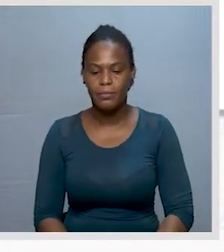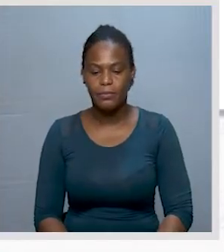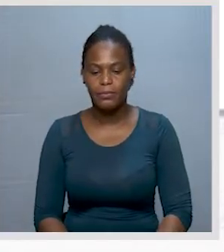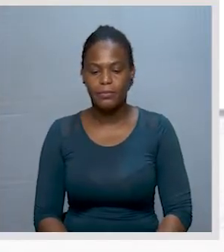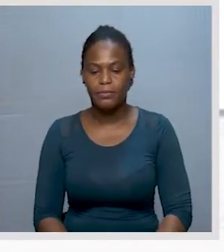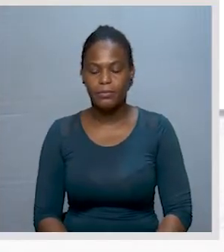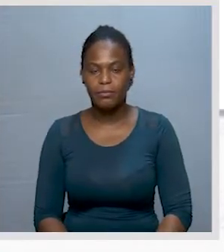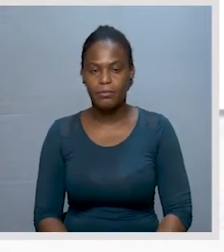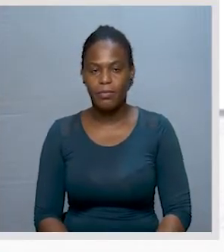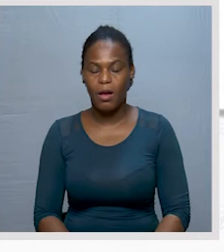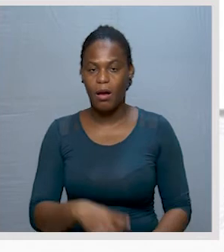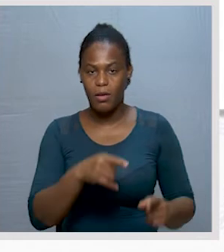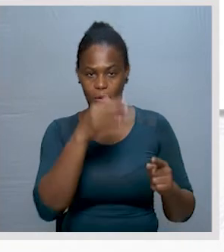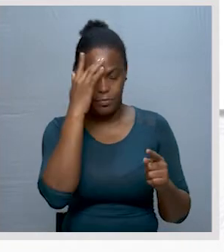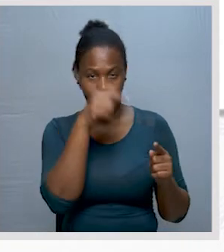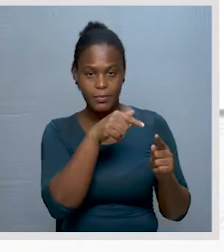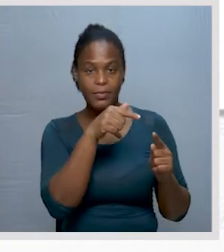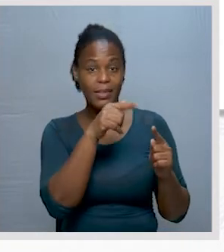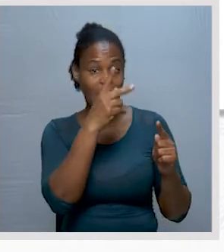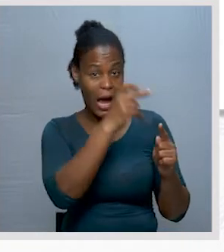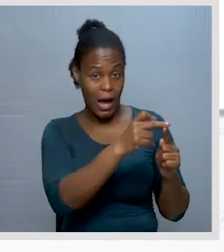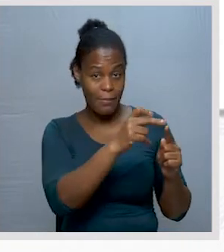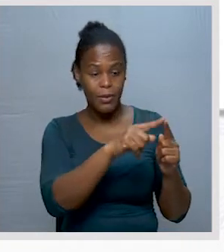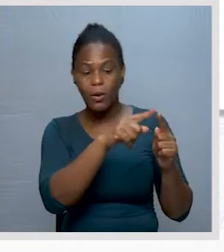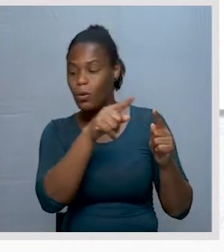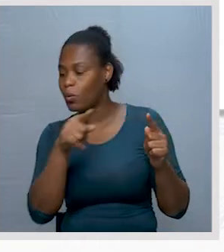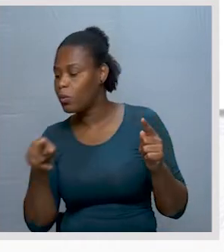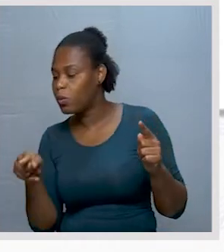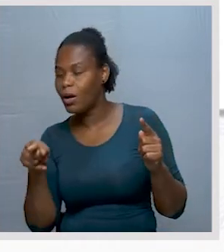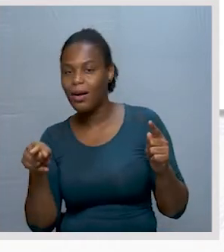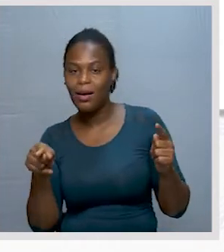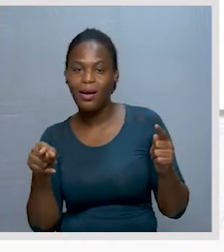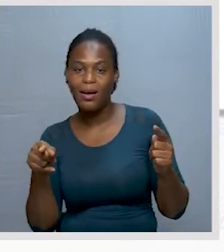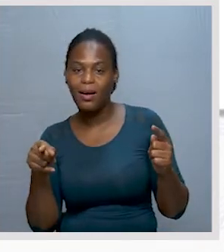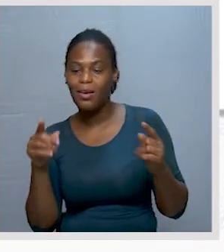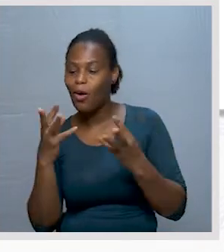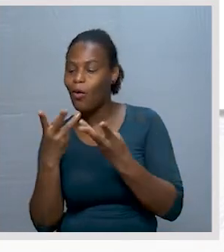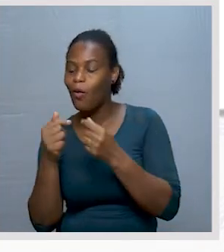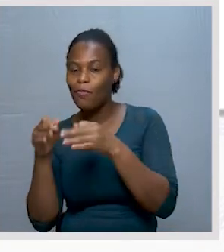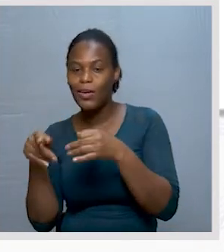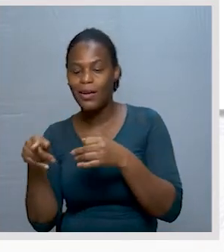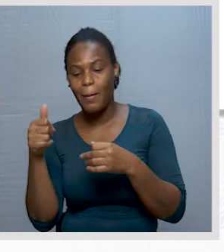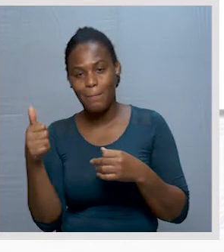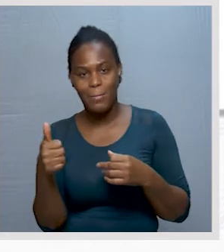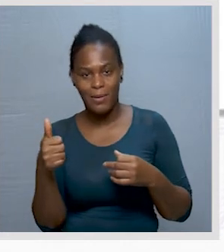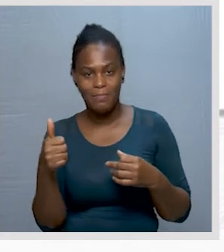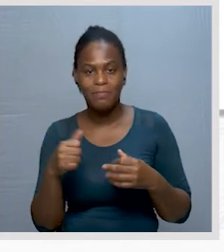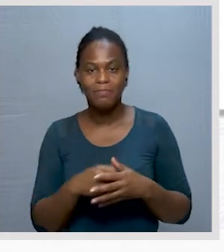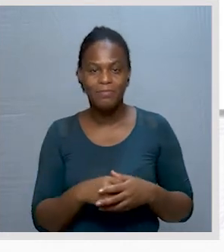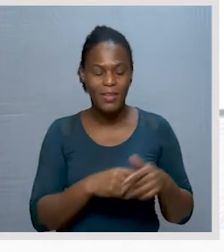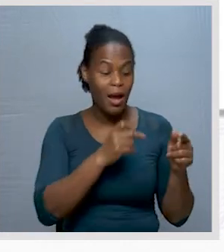Liguem as operações da coluna A aos seus respectivos resultados na coluna